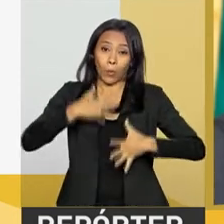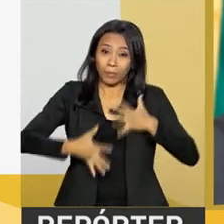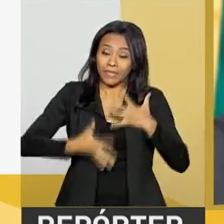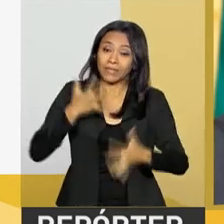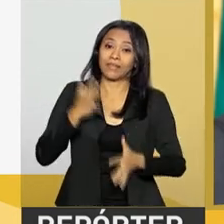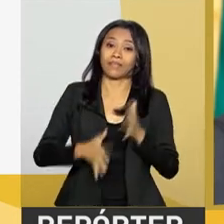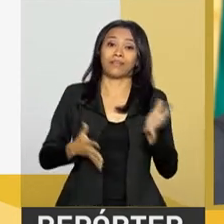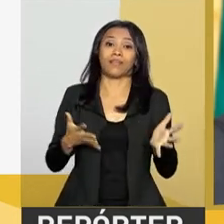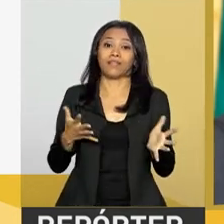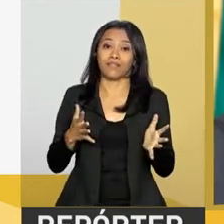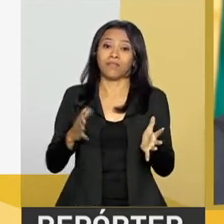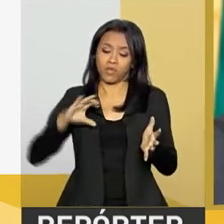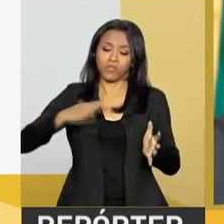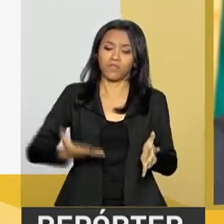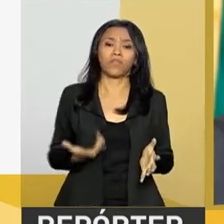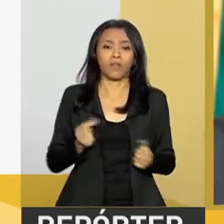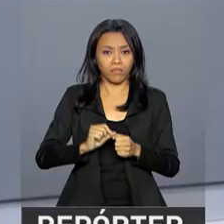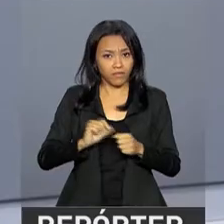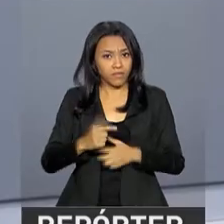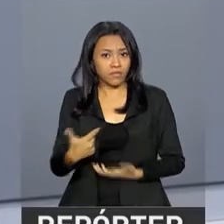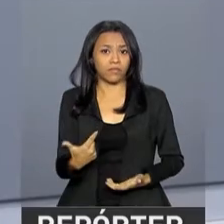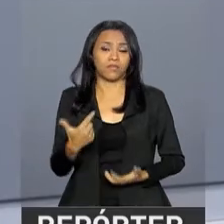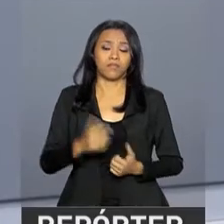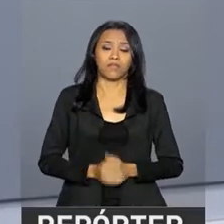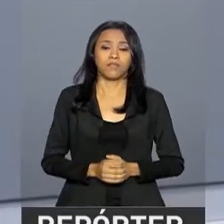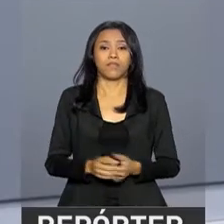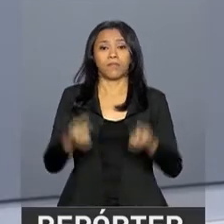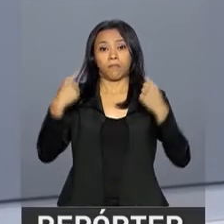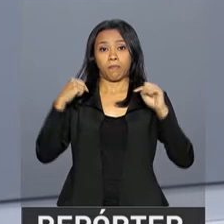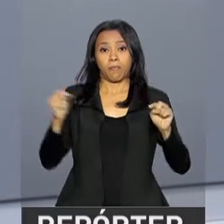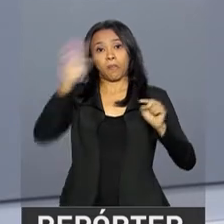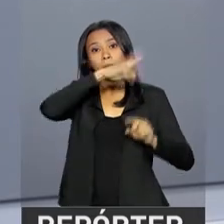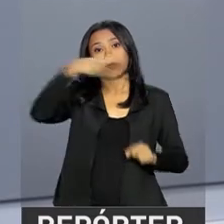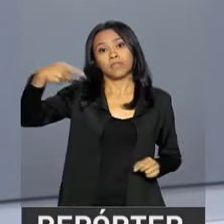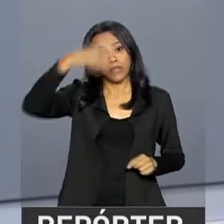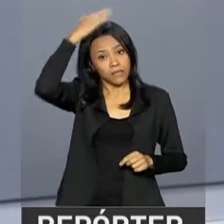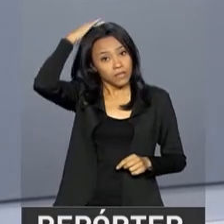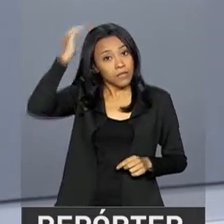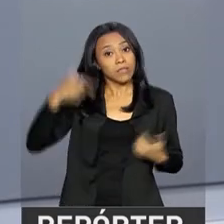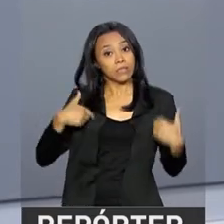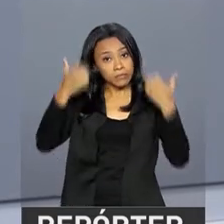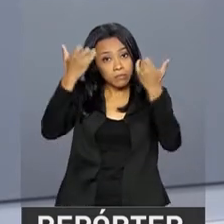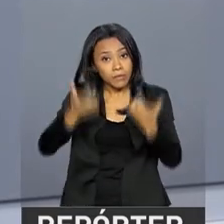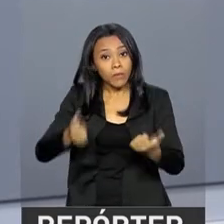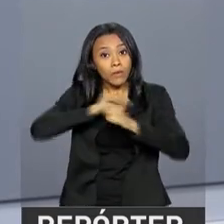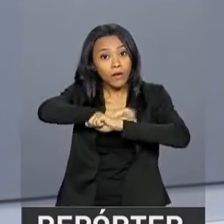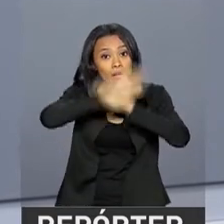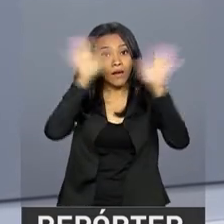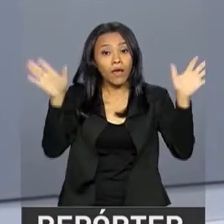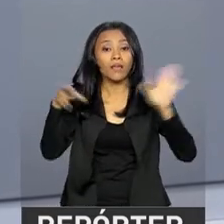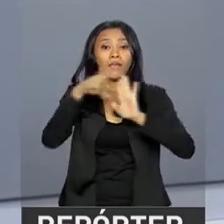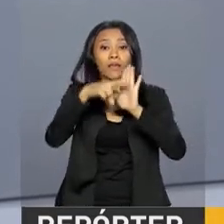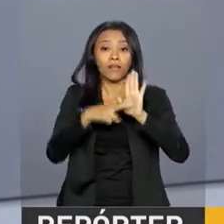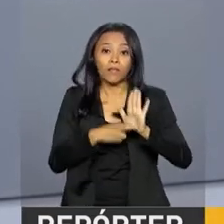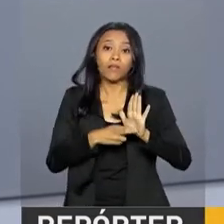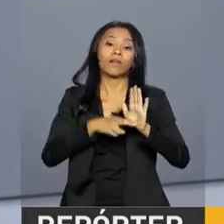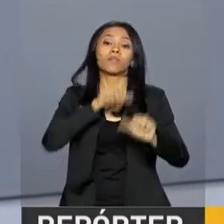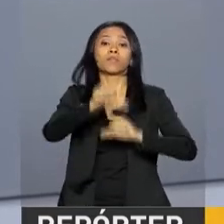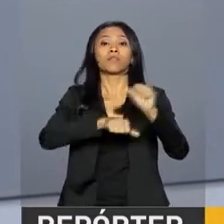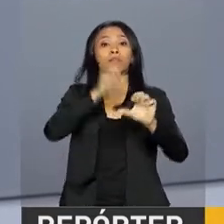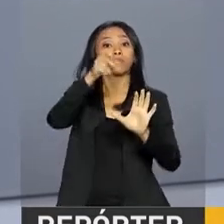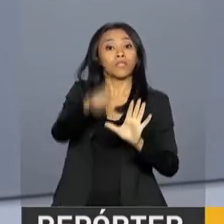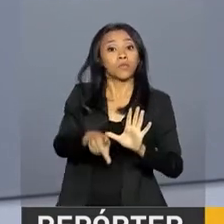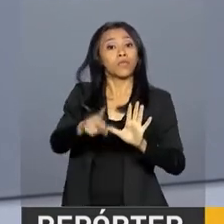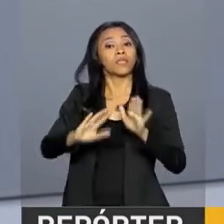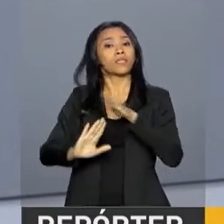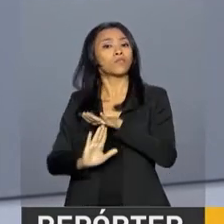área federal, não vou chamar. Eu tive coragem para fazer isso. O presidente Temer deixou claro que a reforma da Previdência saiu da pauta legislativa,